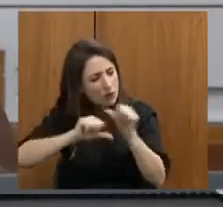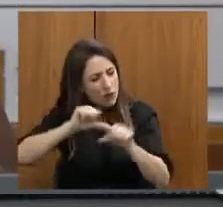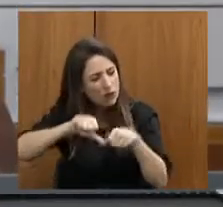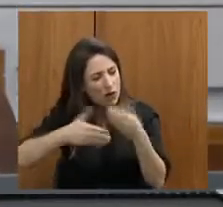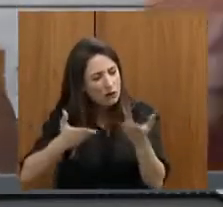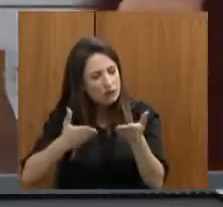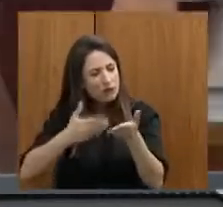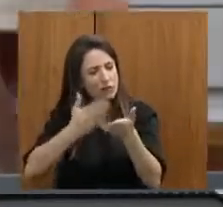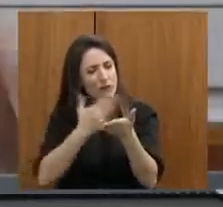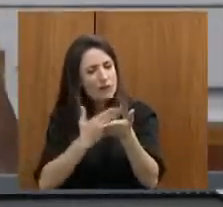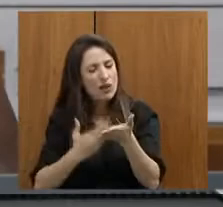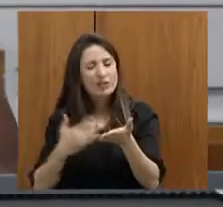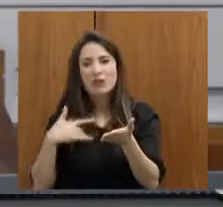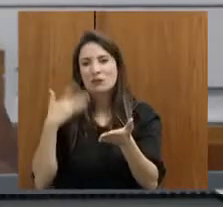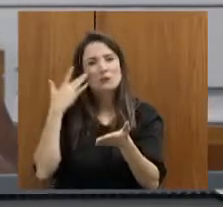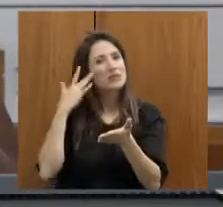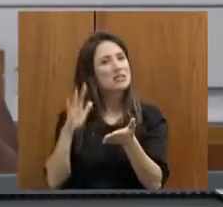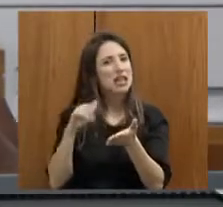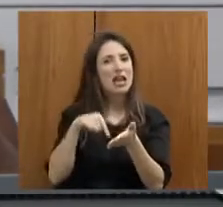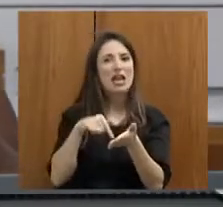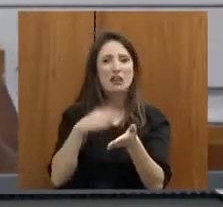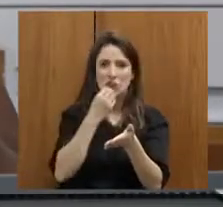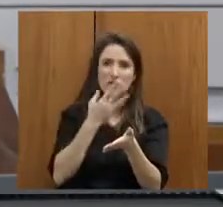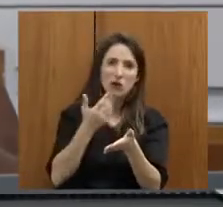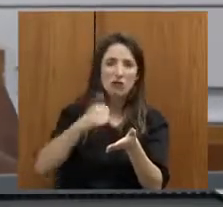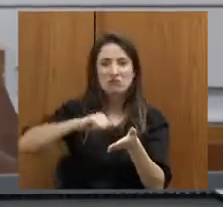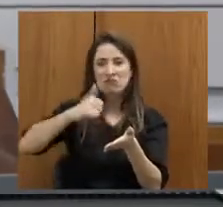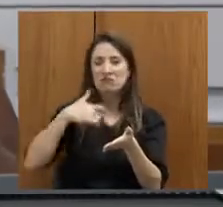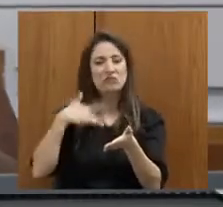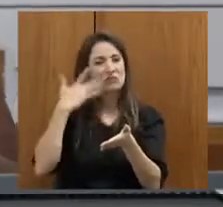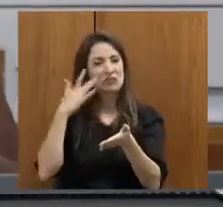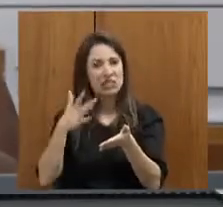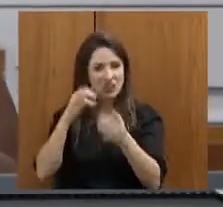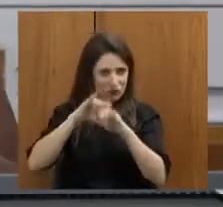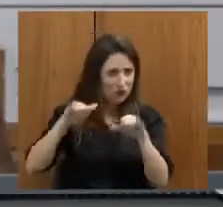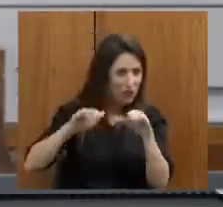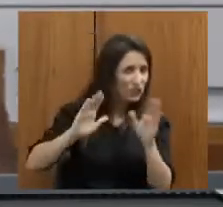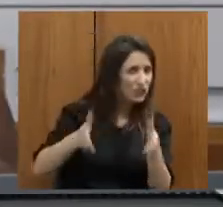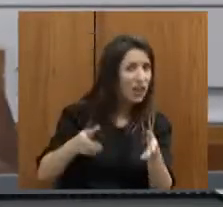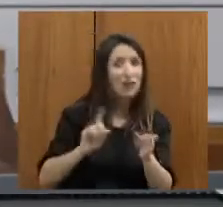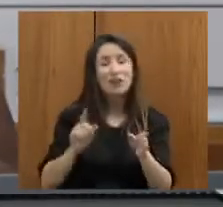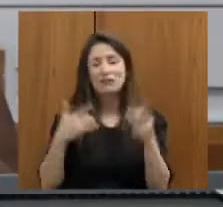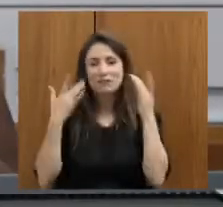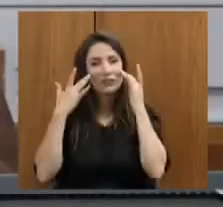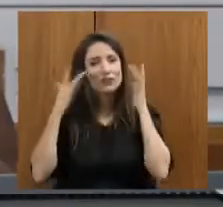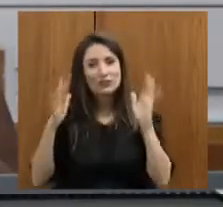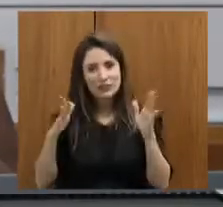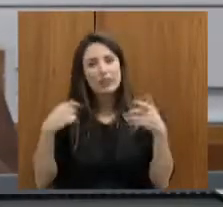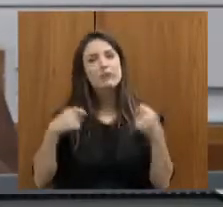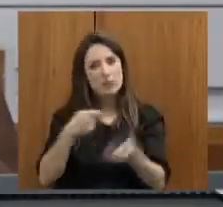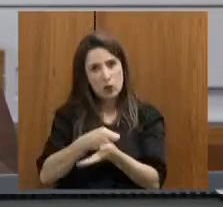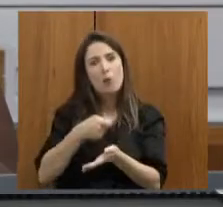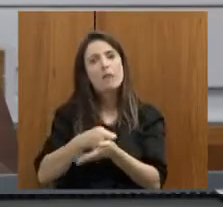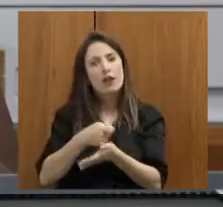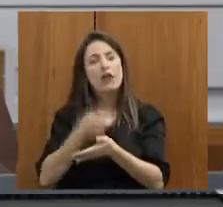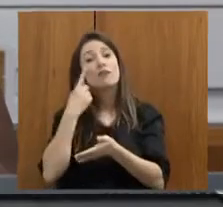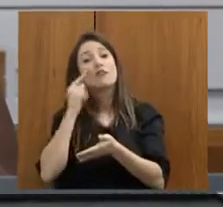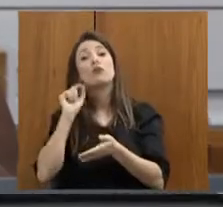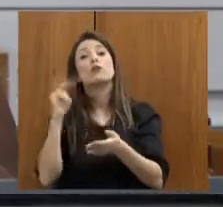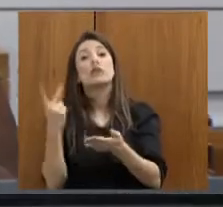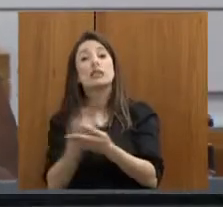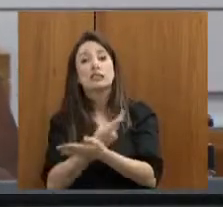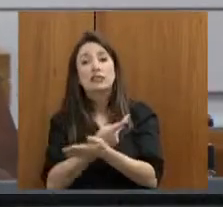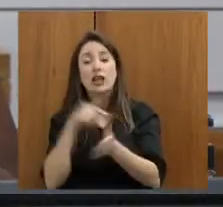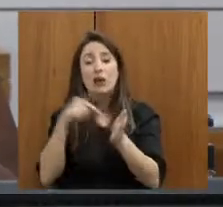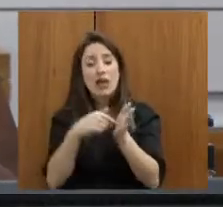como ficou a sua revisão não foi divulgada no sabendo que você tá Valência não tá então é uma das coisas que me cobrar o que foi feito